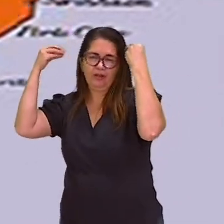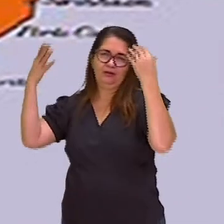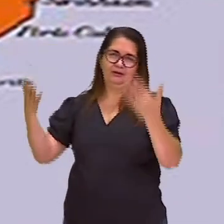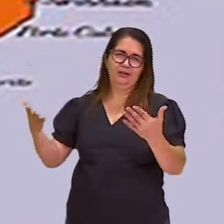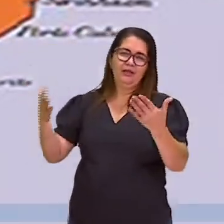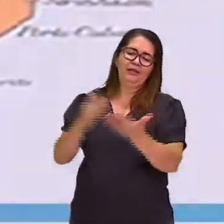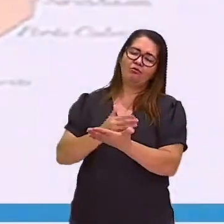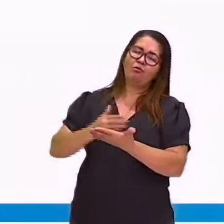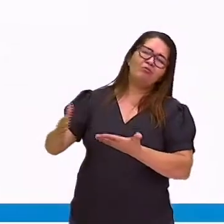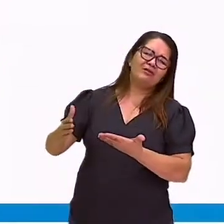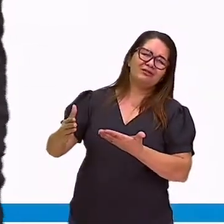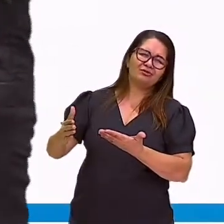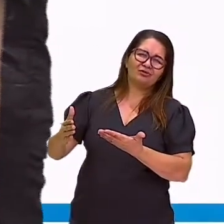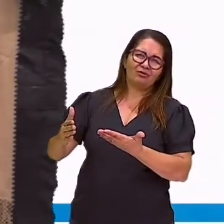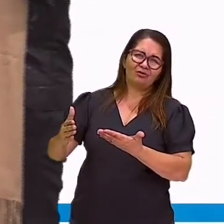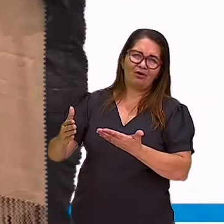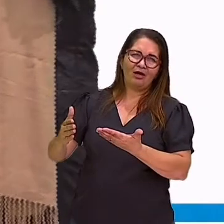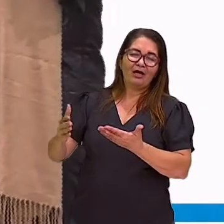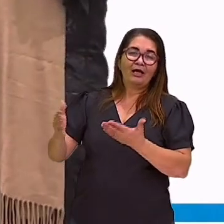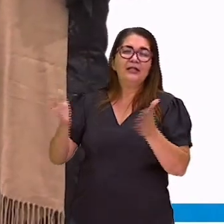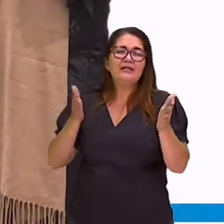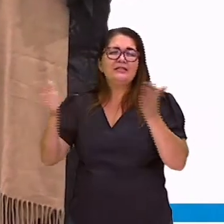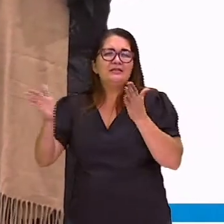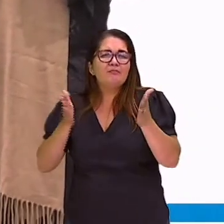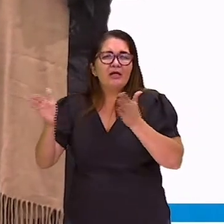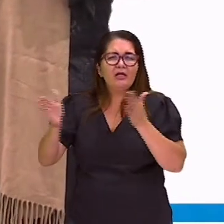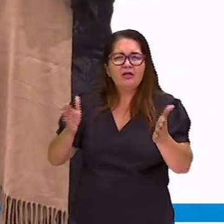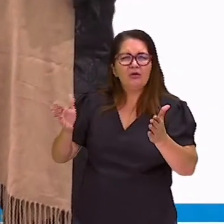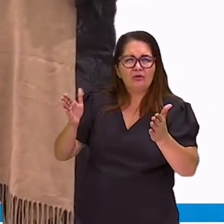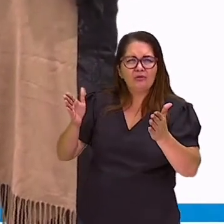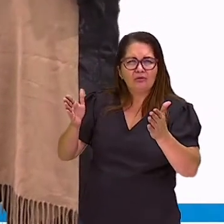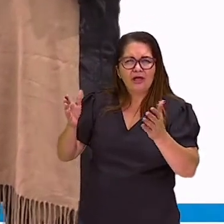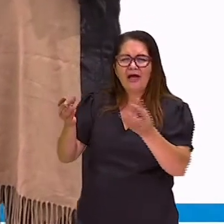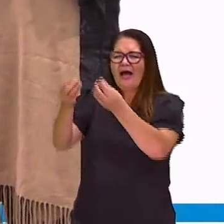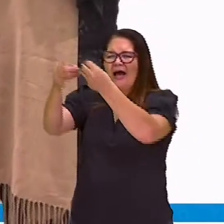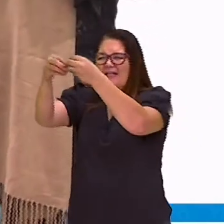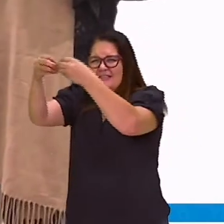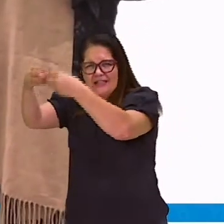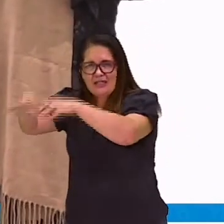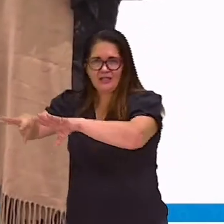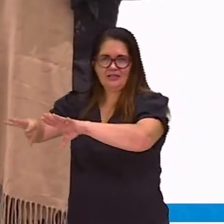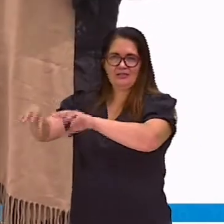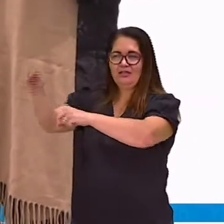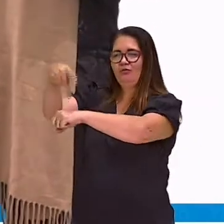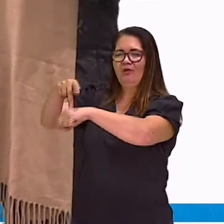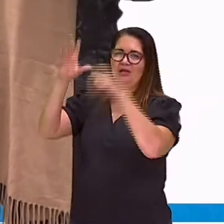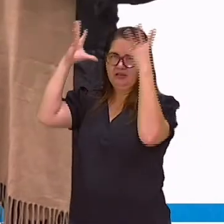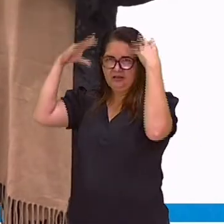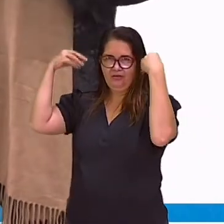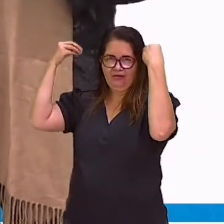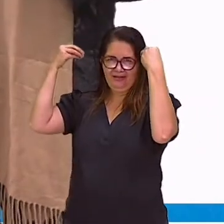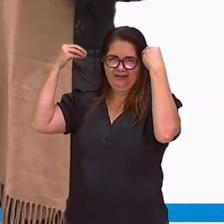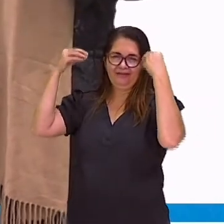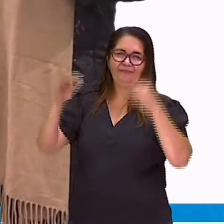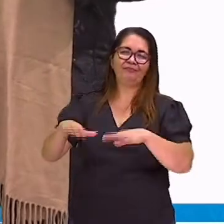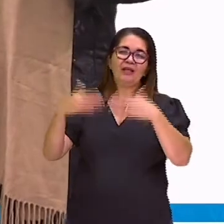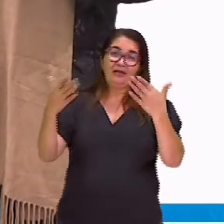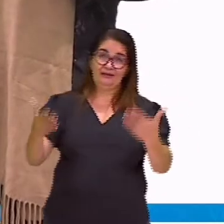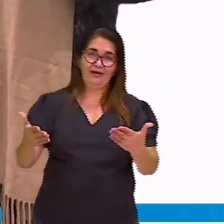próximas imagens onde os artistas da época de Nassau retrataram a nossa